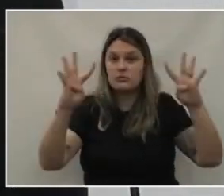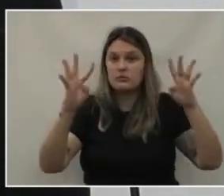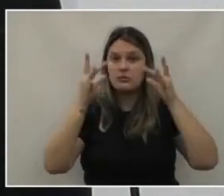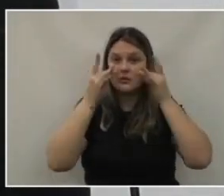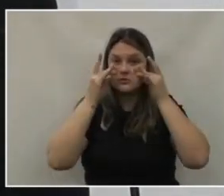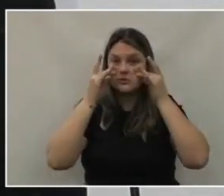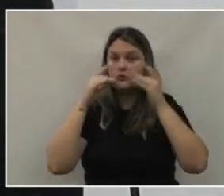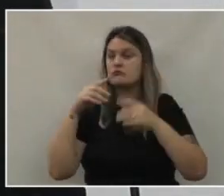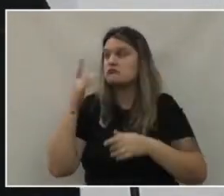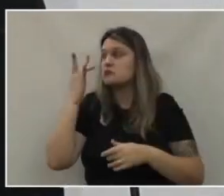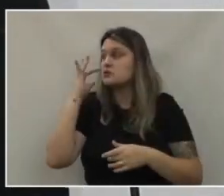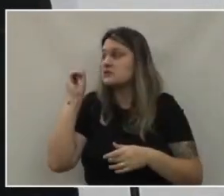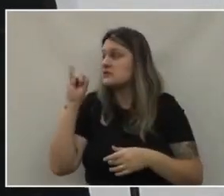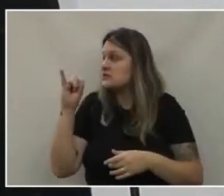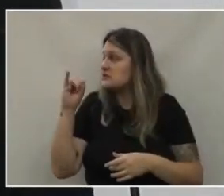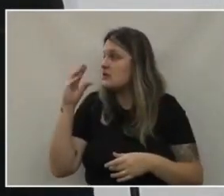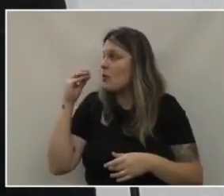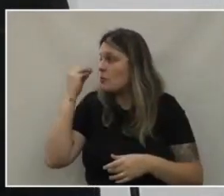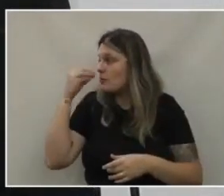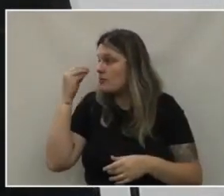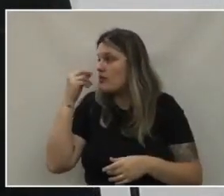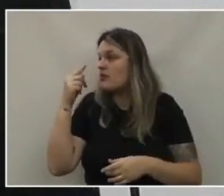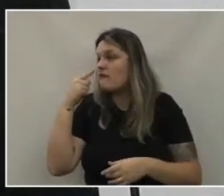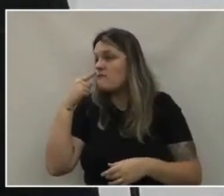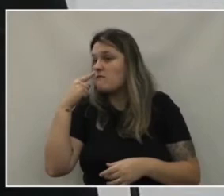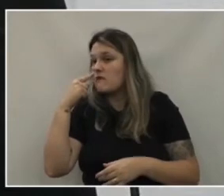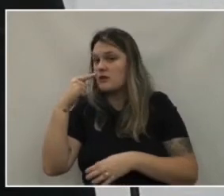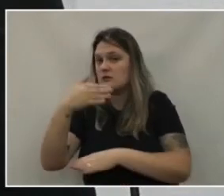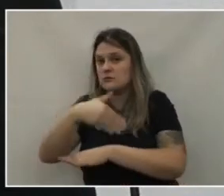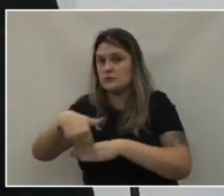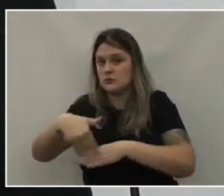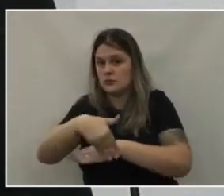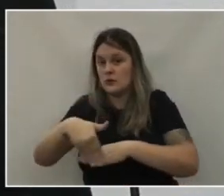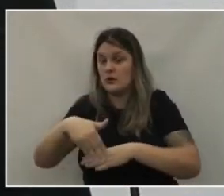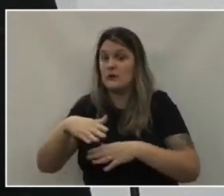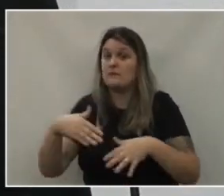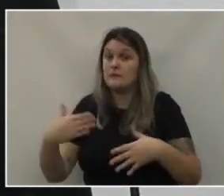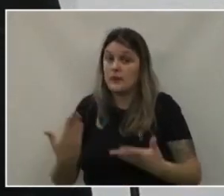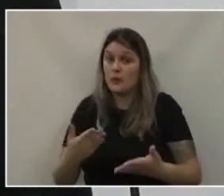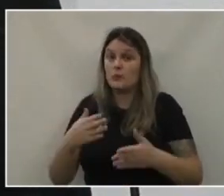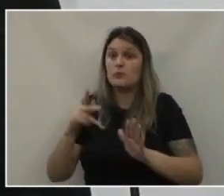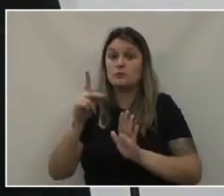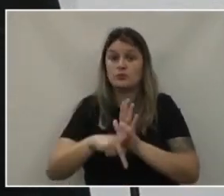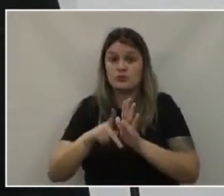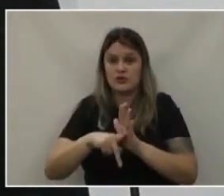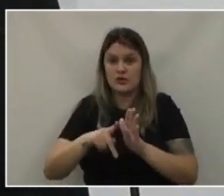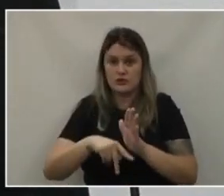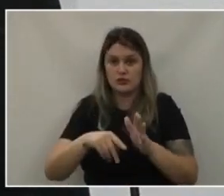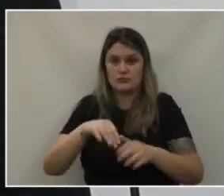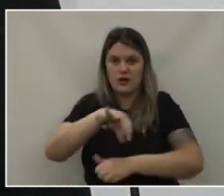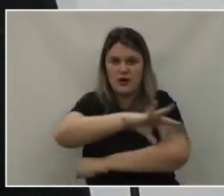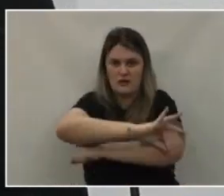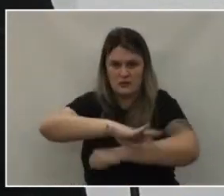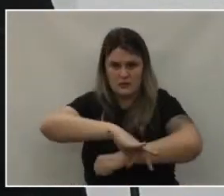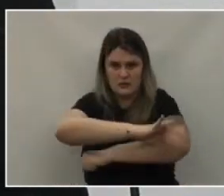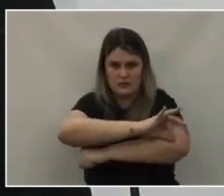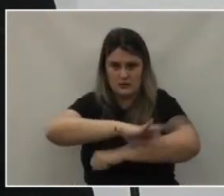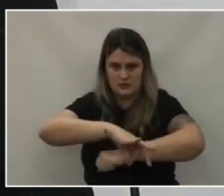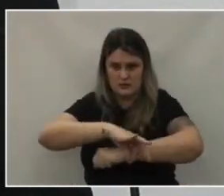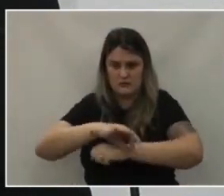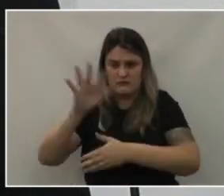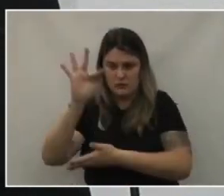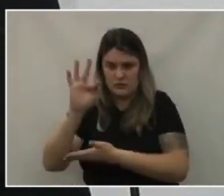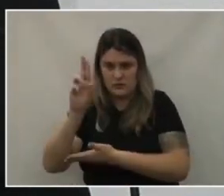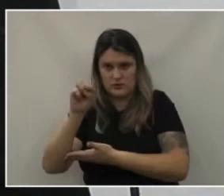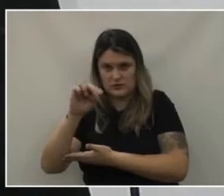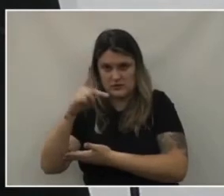todos tiveram já a oportunidade de ir lá no local e ver, que a Unespar, hoje, ela tem